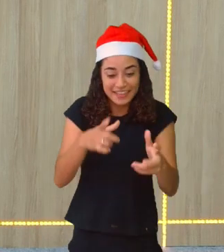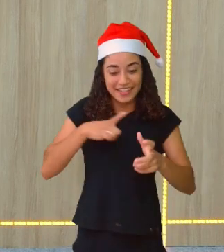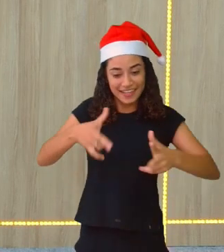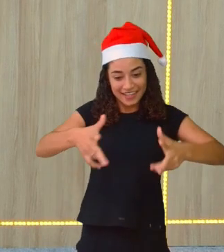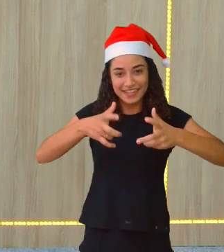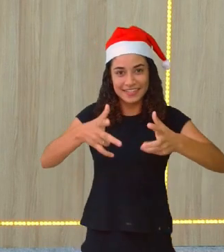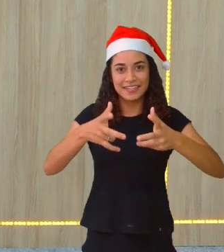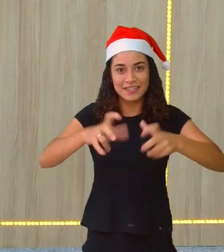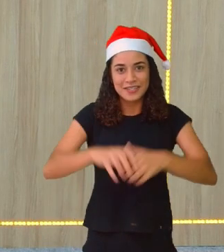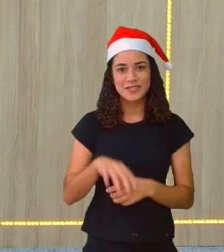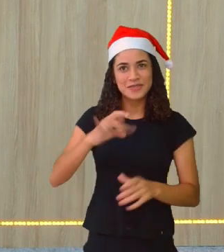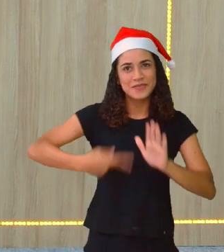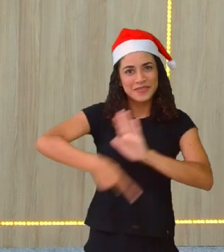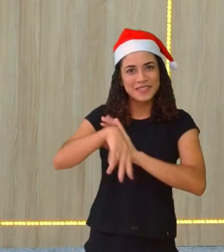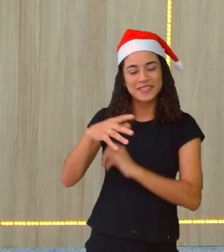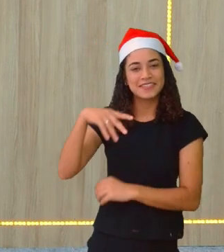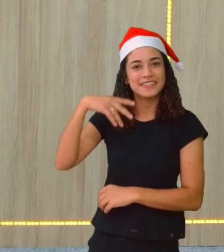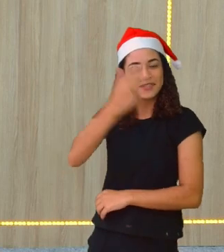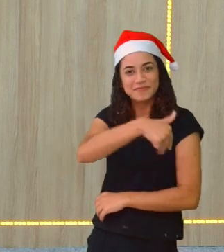hoje.